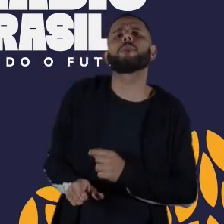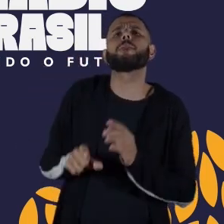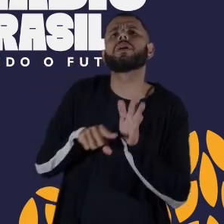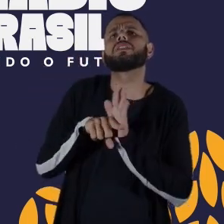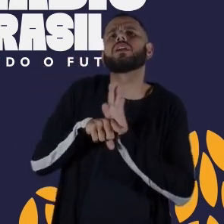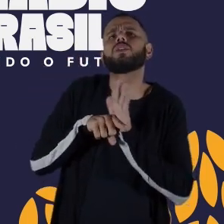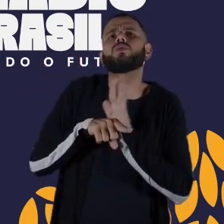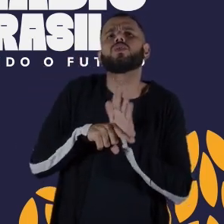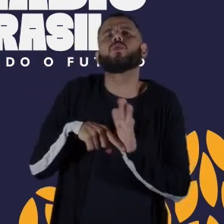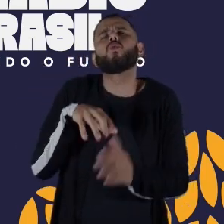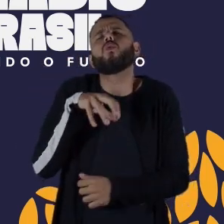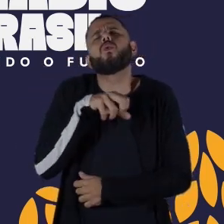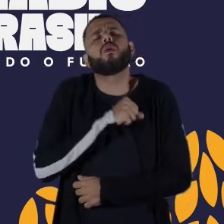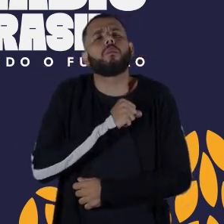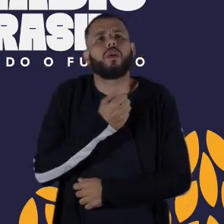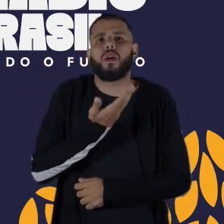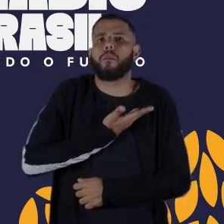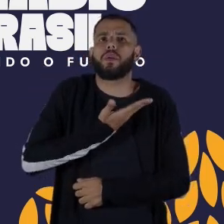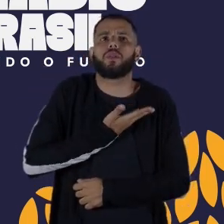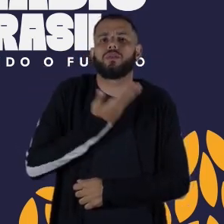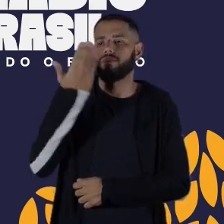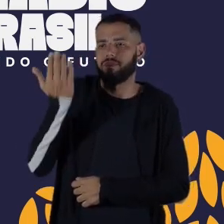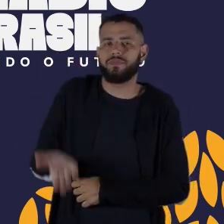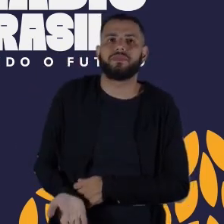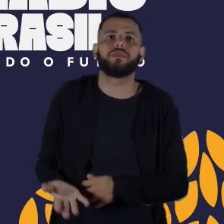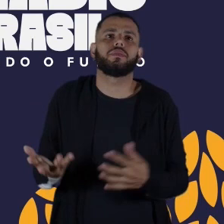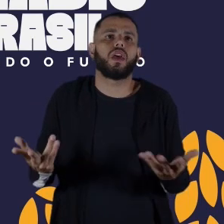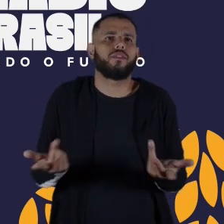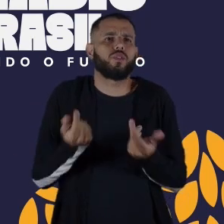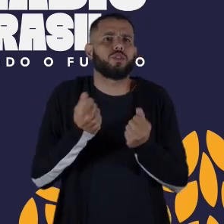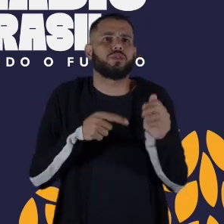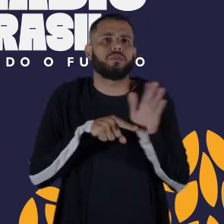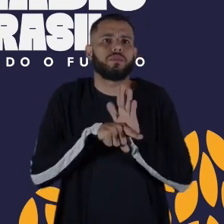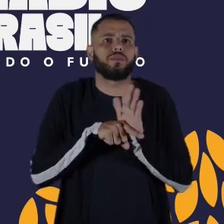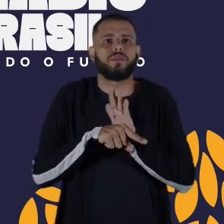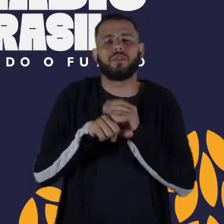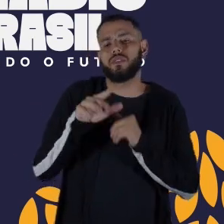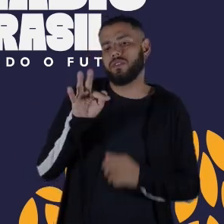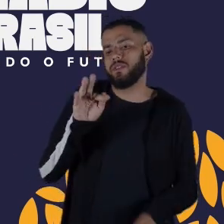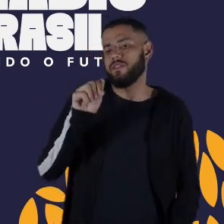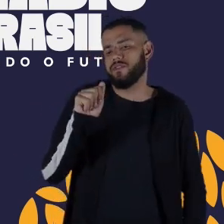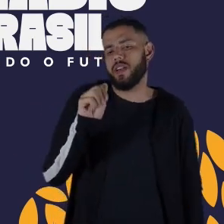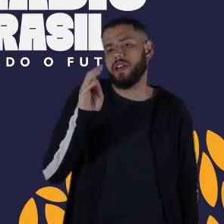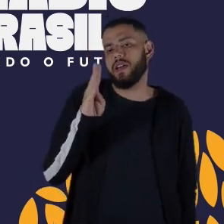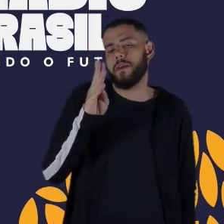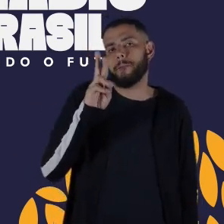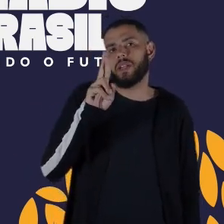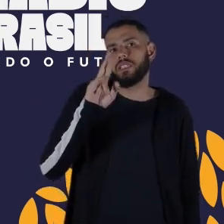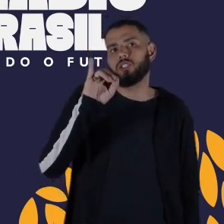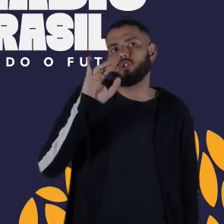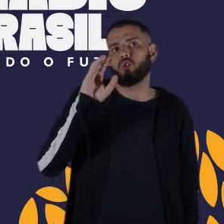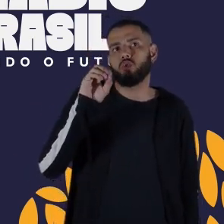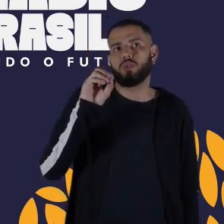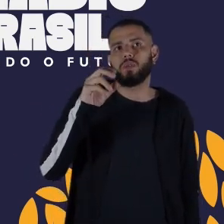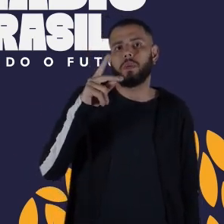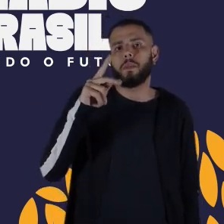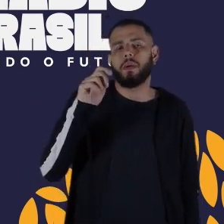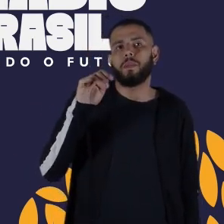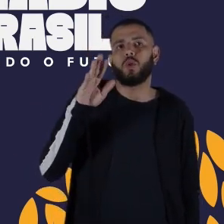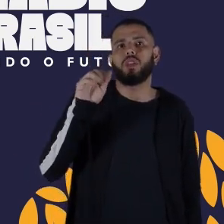grande amigo, maravilhoso pesquisador, Fabrício Pamplona. Pido um aplauso para